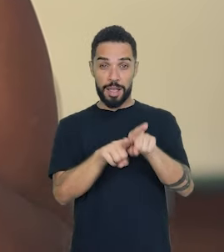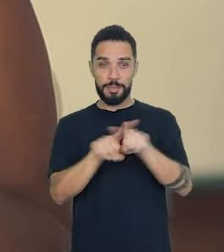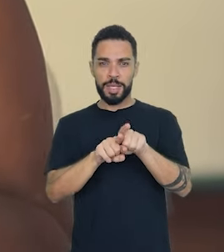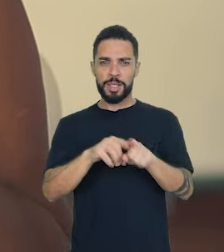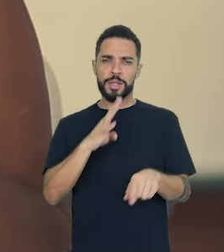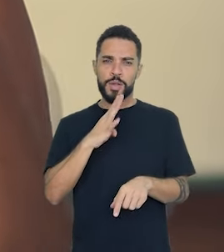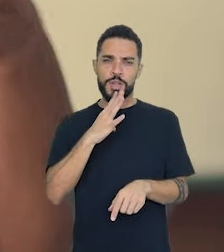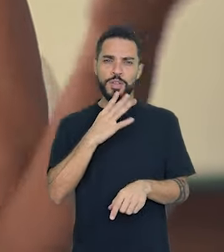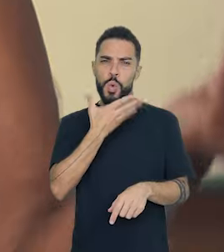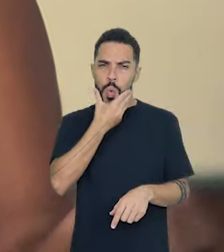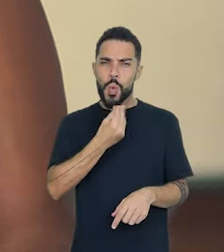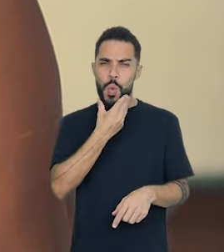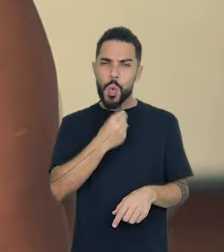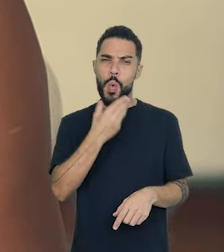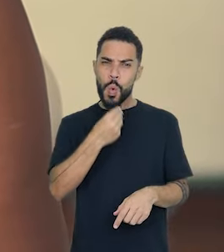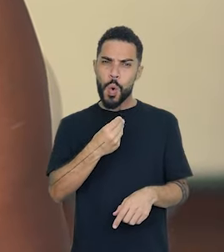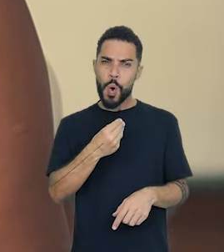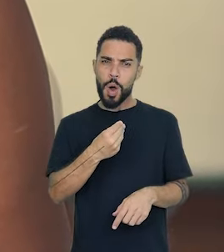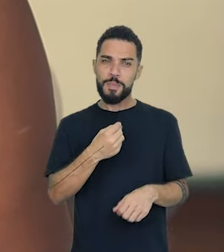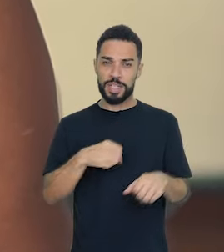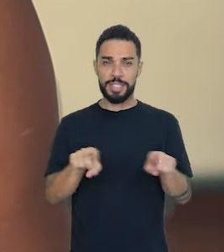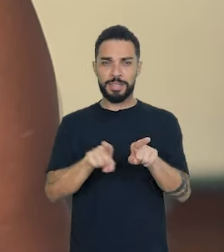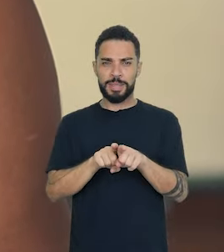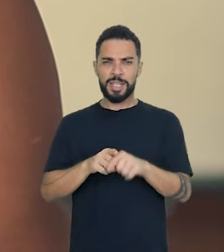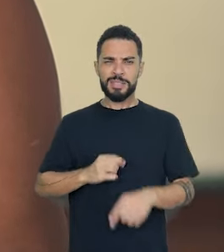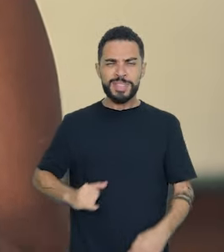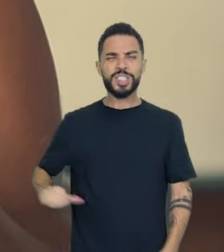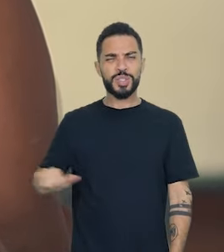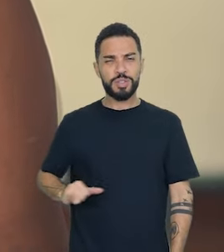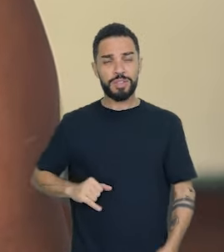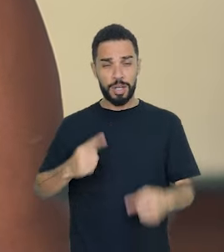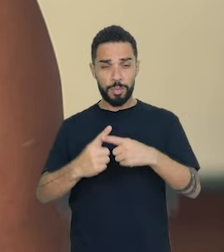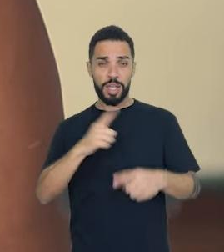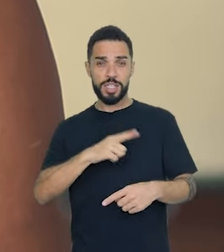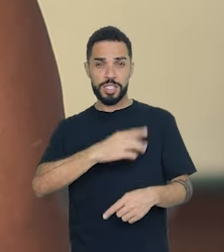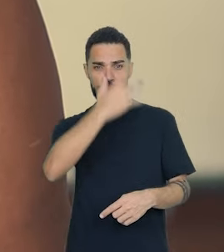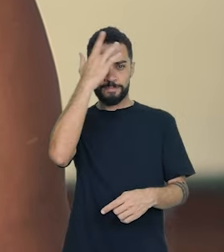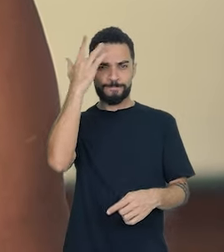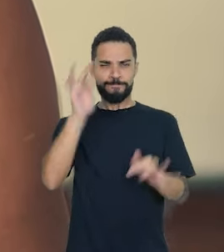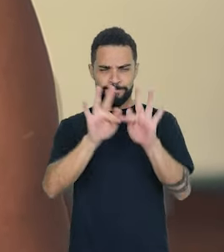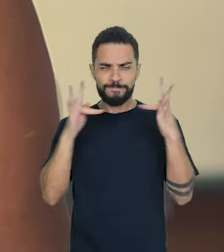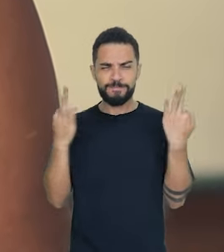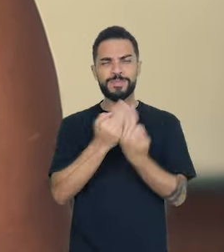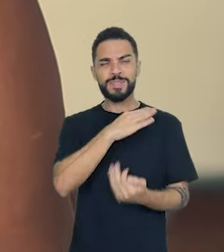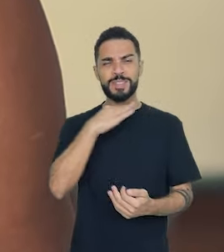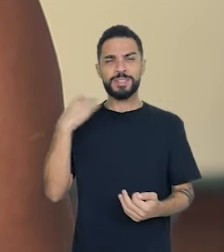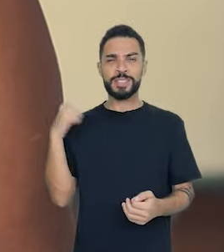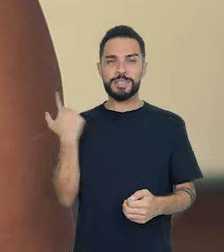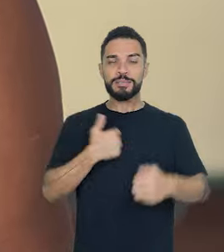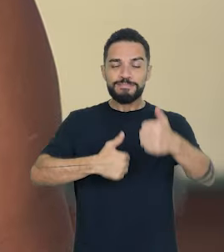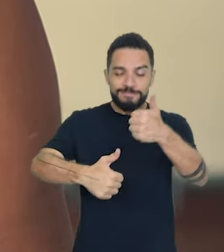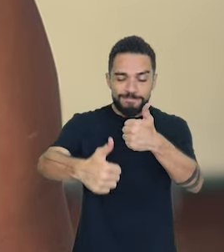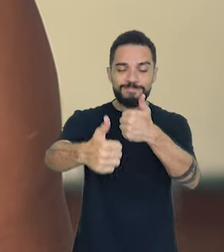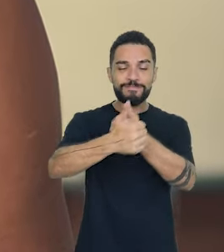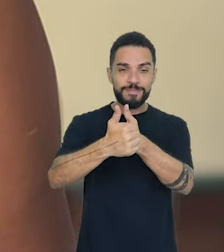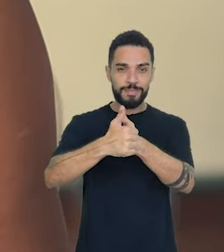conheci o Valdemar passando pelo luto, né? E isso, de certa forma, foi aproximando a gente.